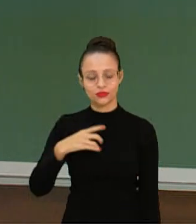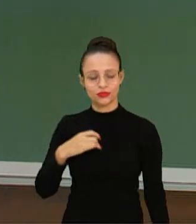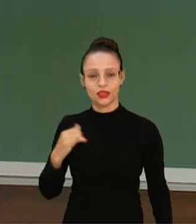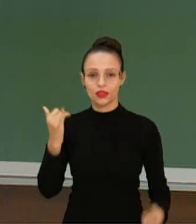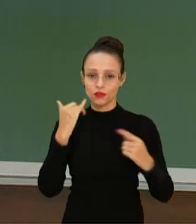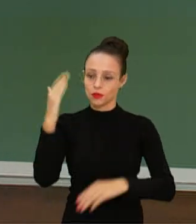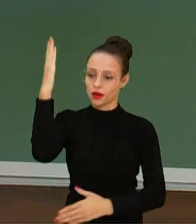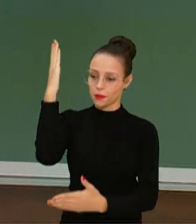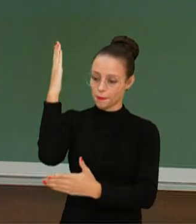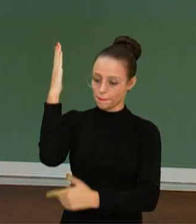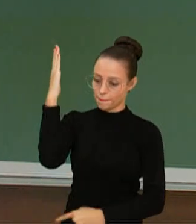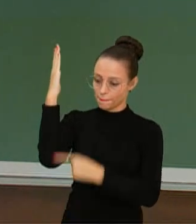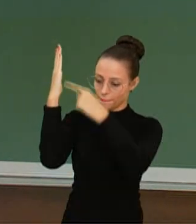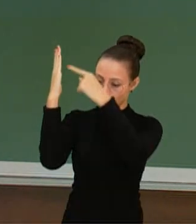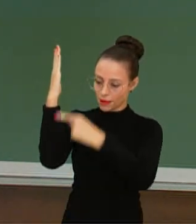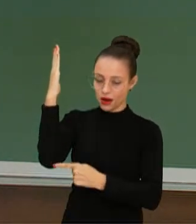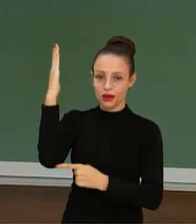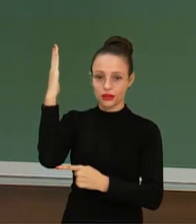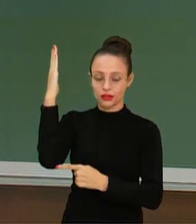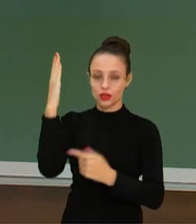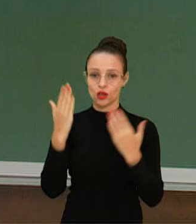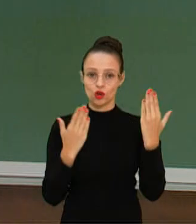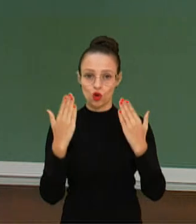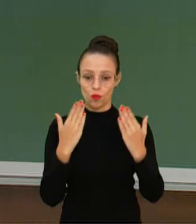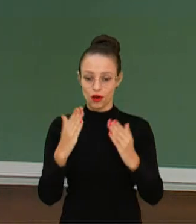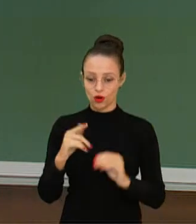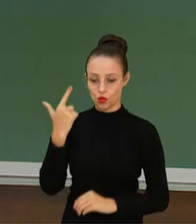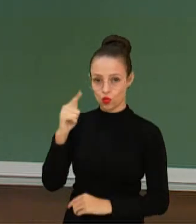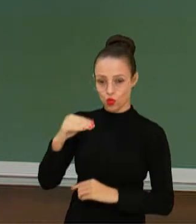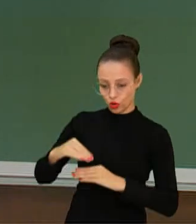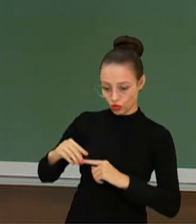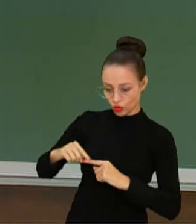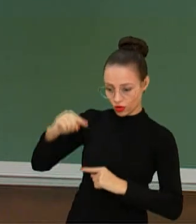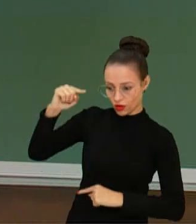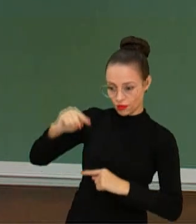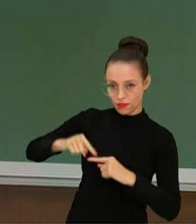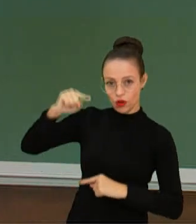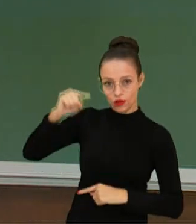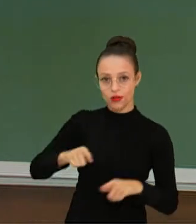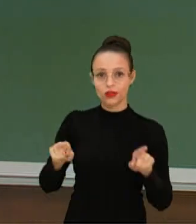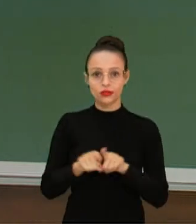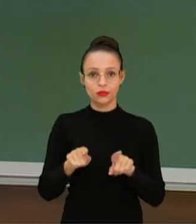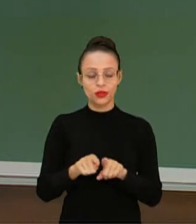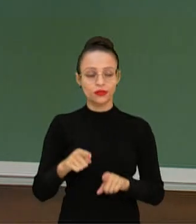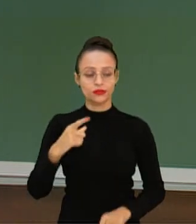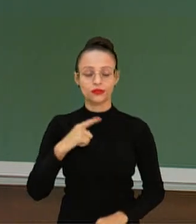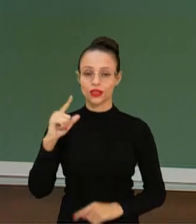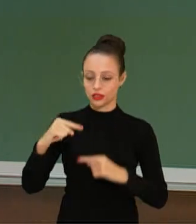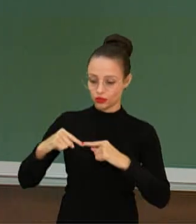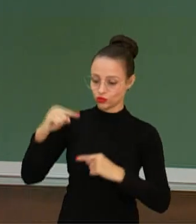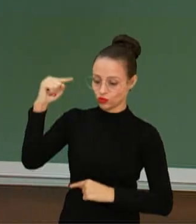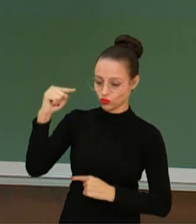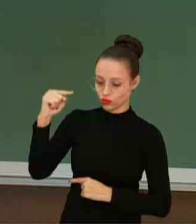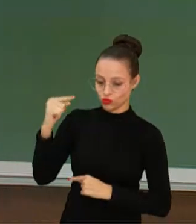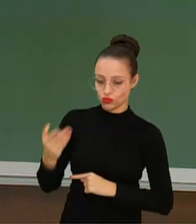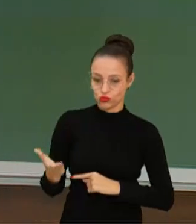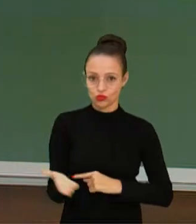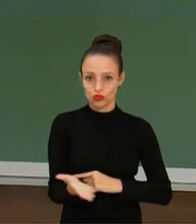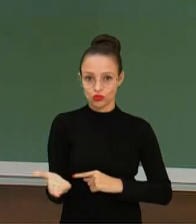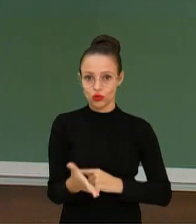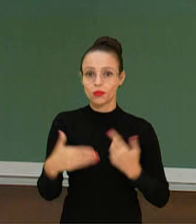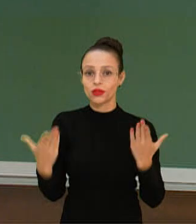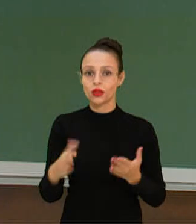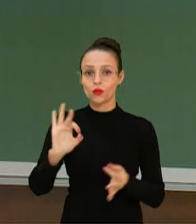da barra, altura e sombra, comparou com o poste e ele deu a sombra do poste. E ele quer